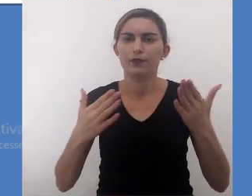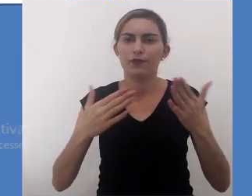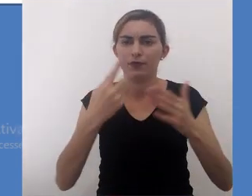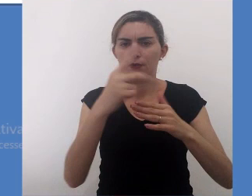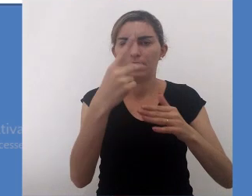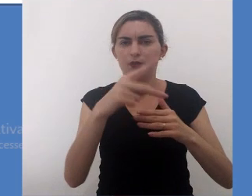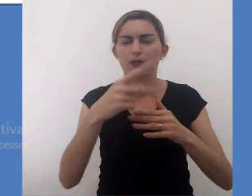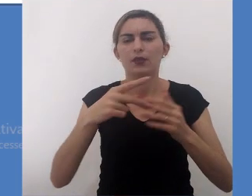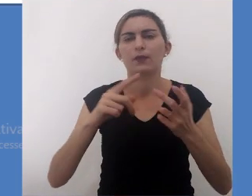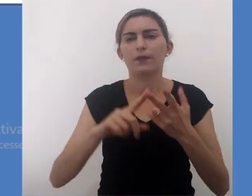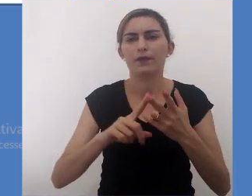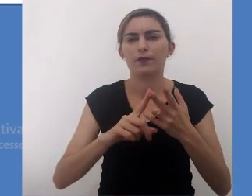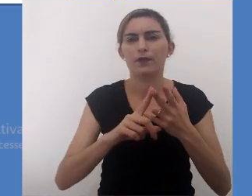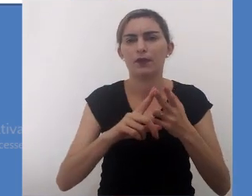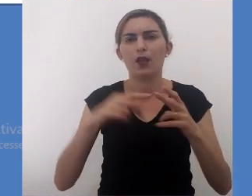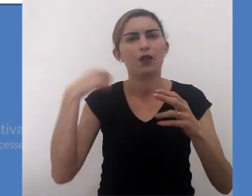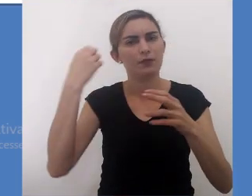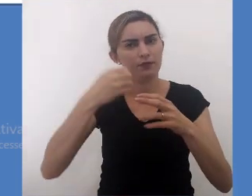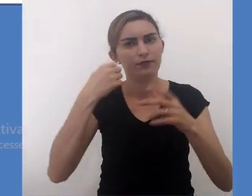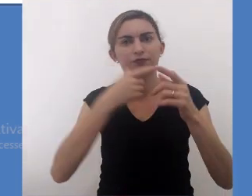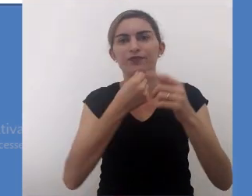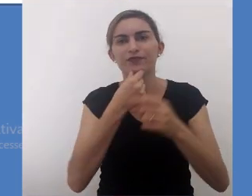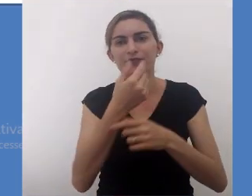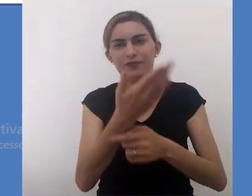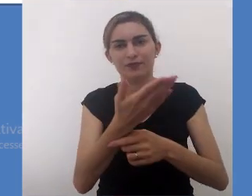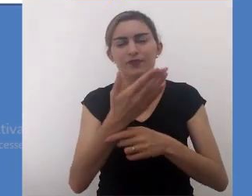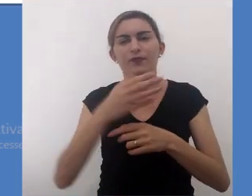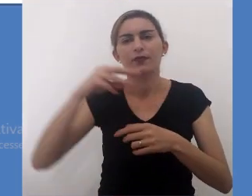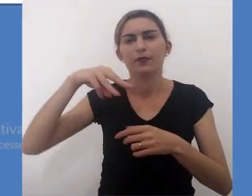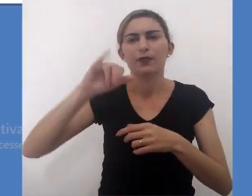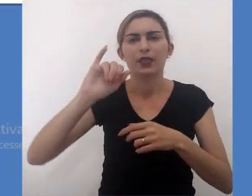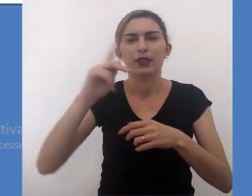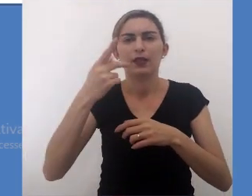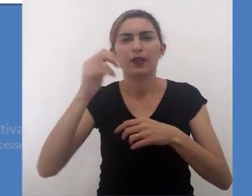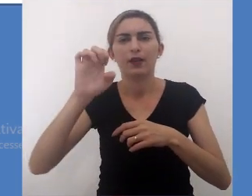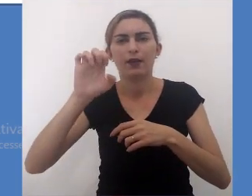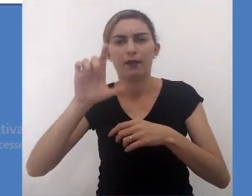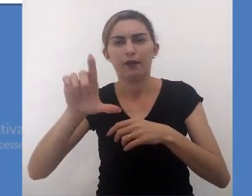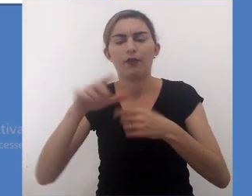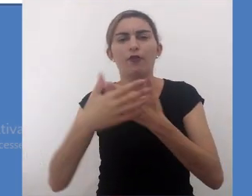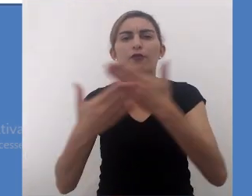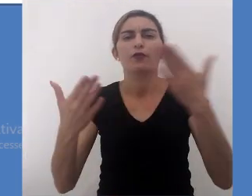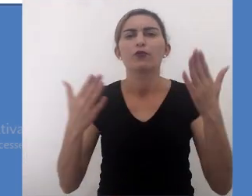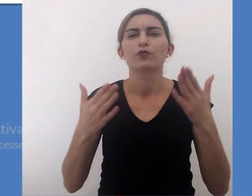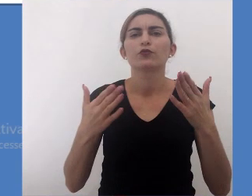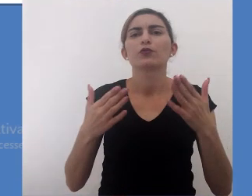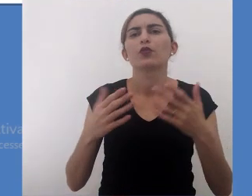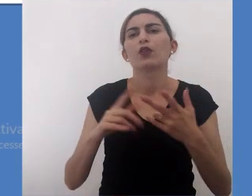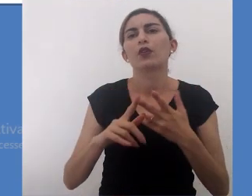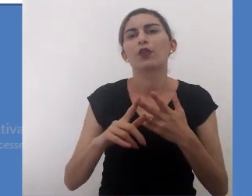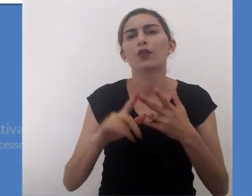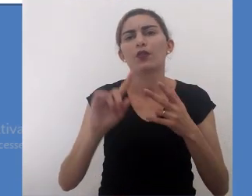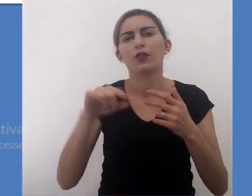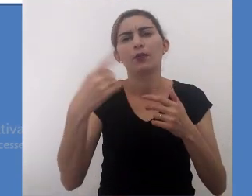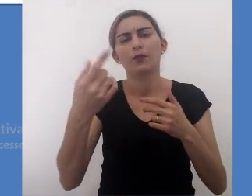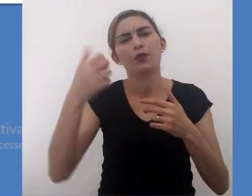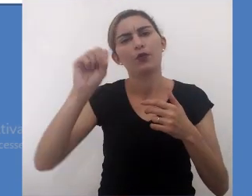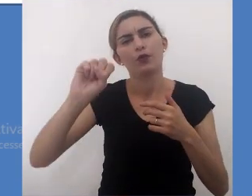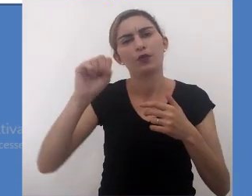um grande anarquista, né, e seus companheiros ingressaram na Internacional Comunista.